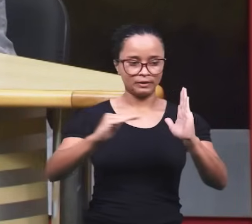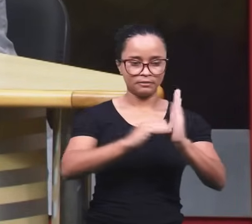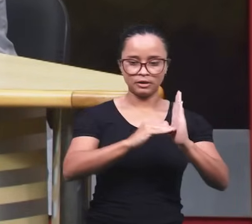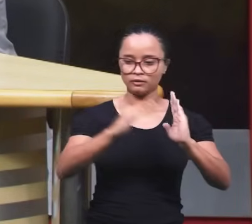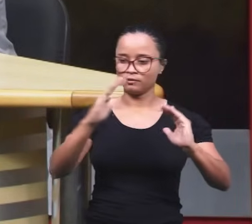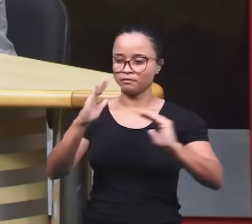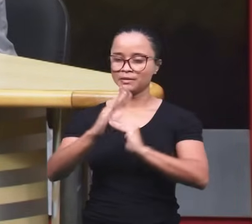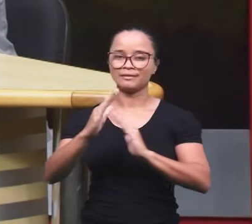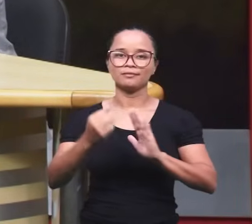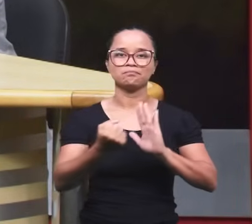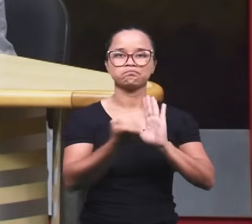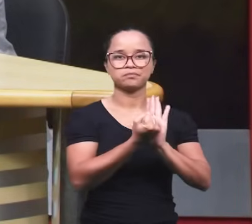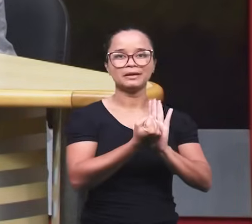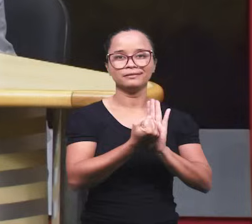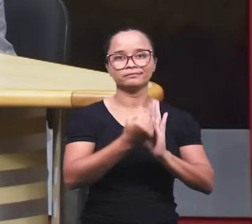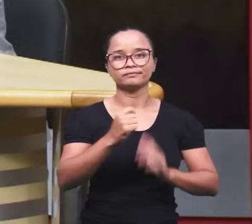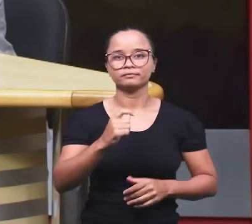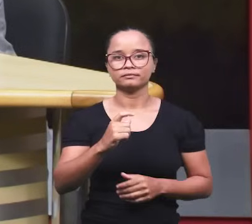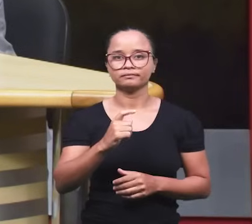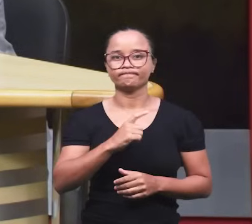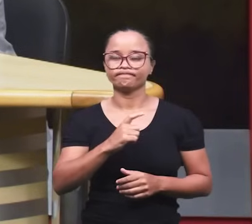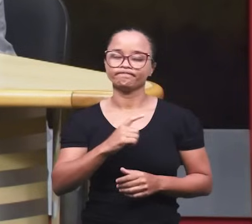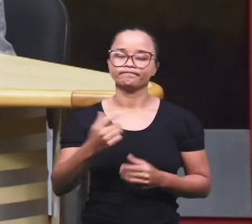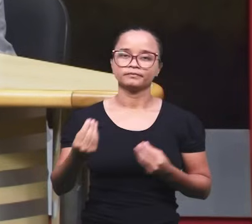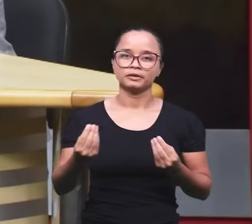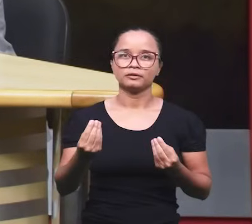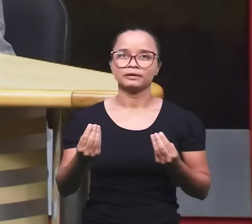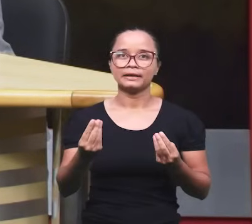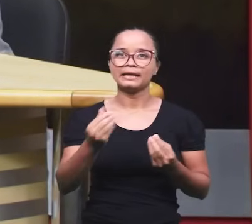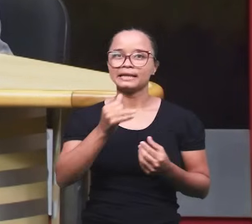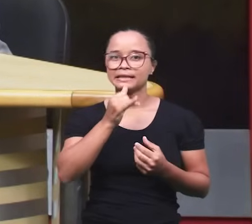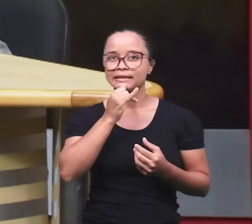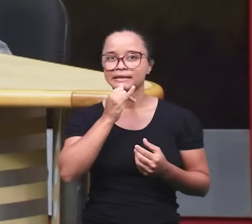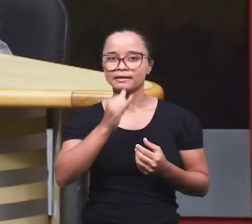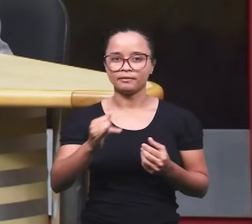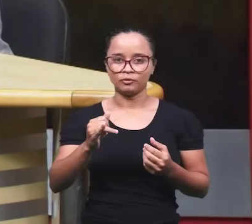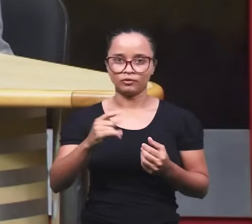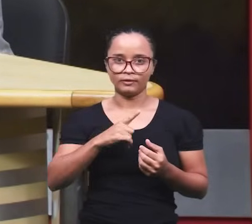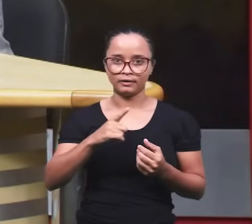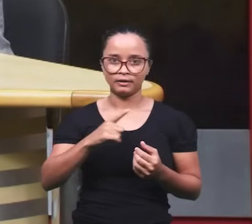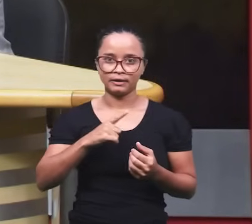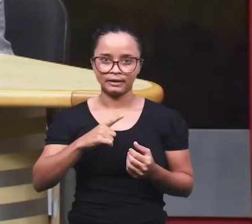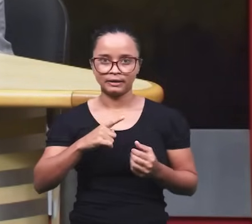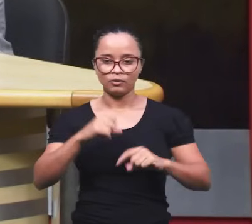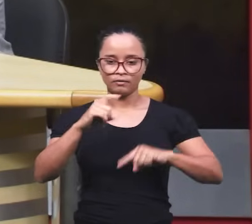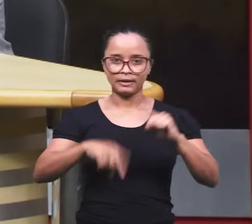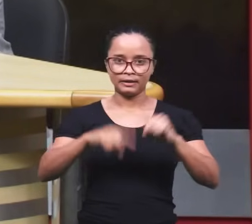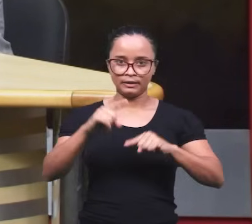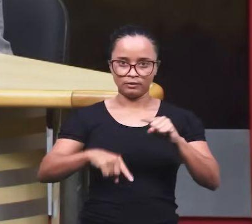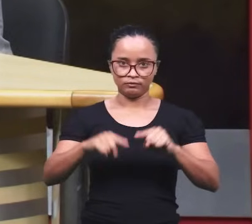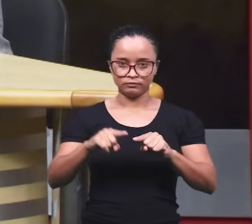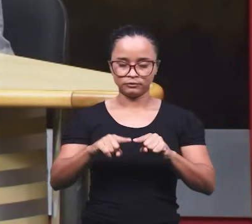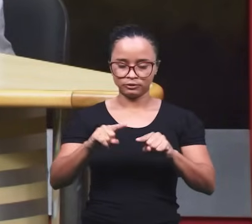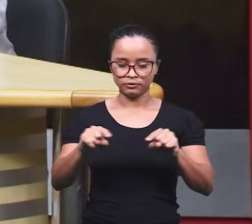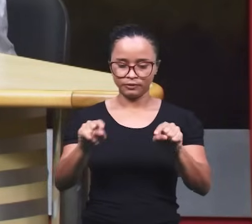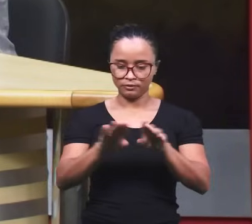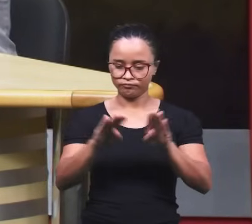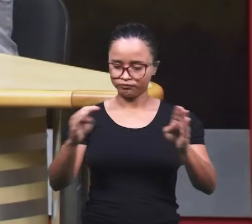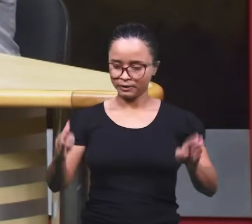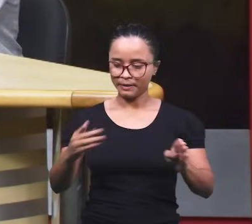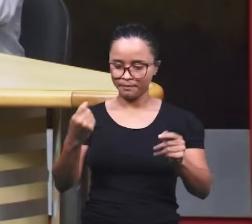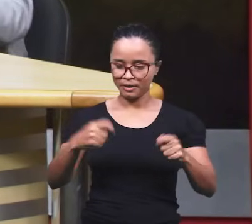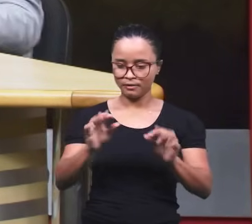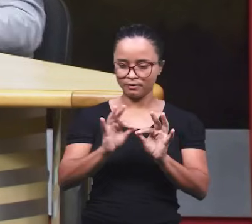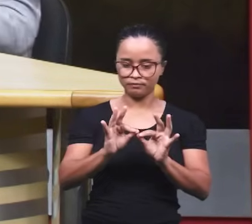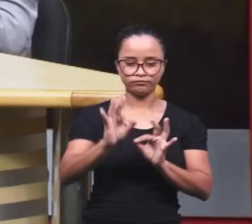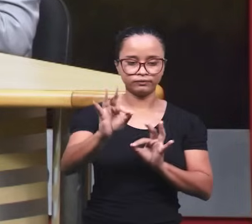São Marcos quando você vai escriturar por exemplo um imóvel Você tem que ver ali Quantos metros Quantos metros e tal então